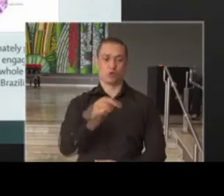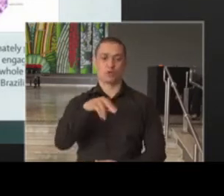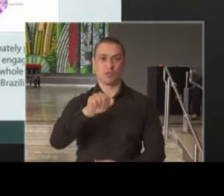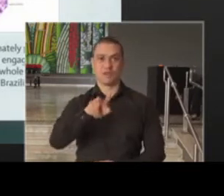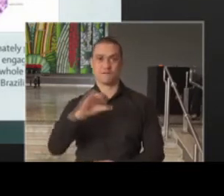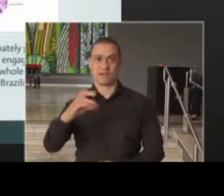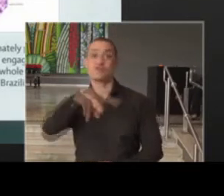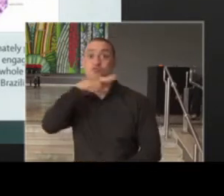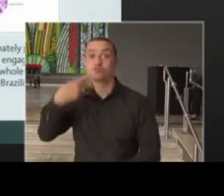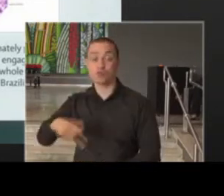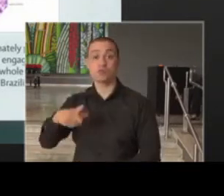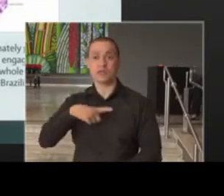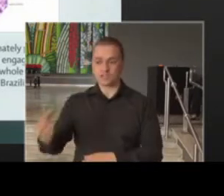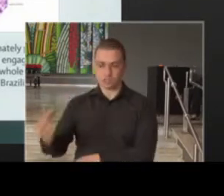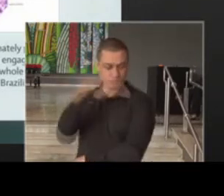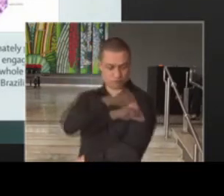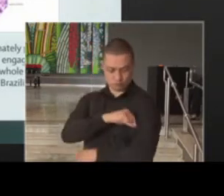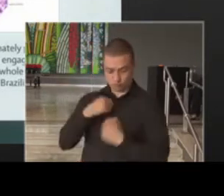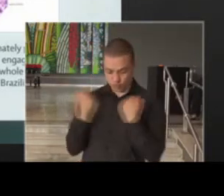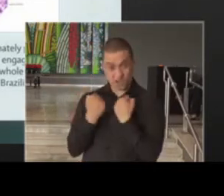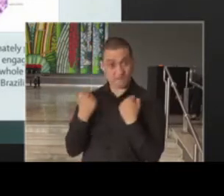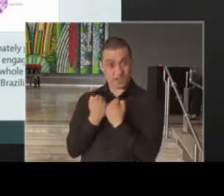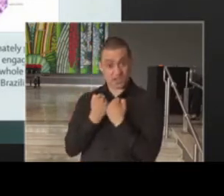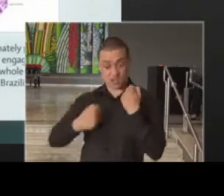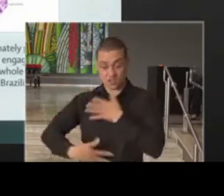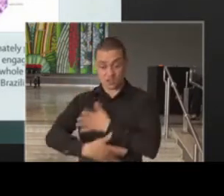produz resposta imune em